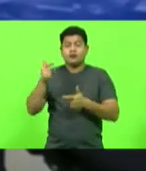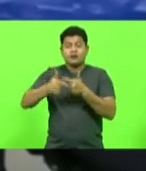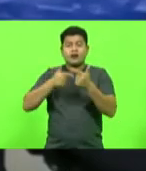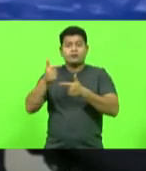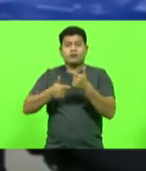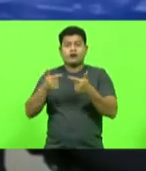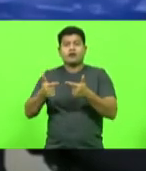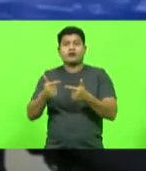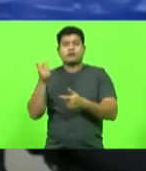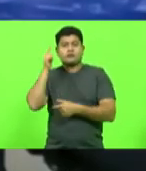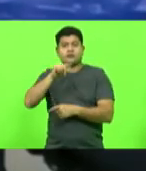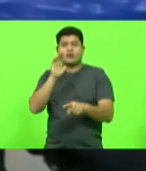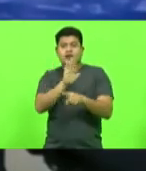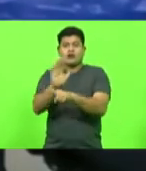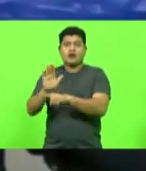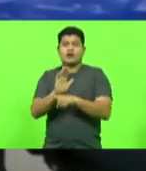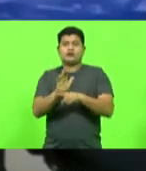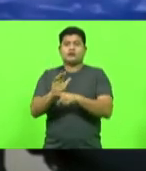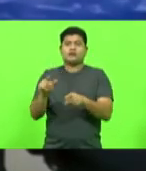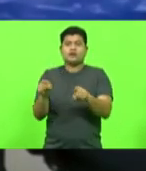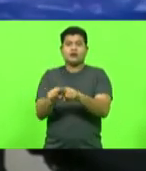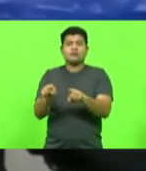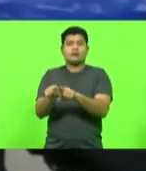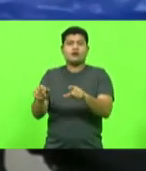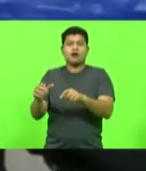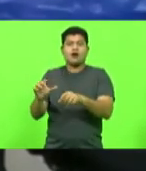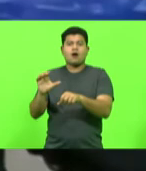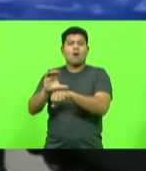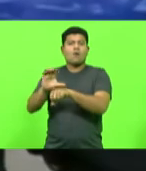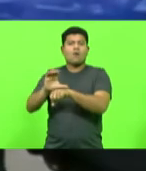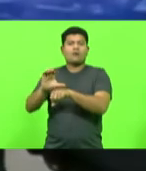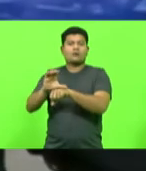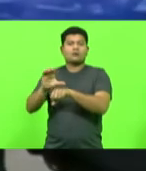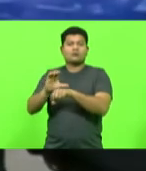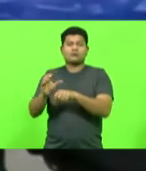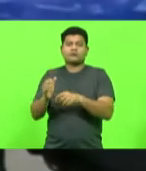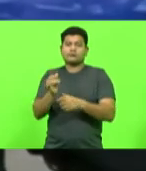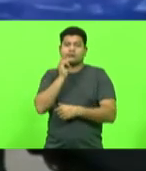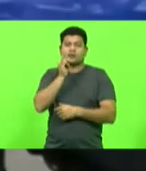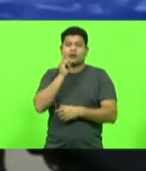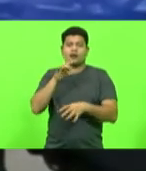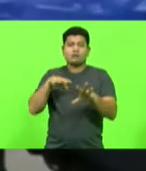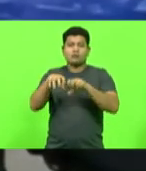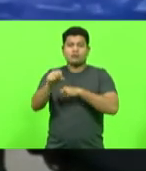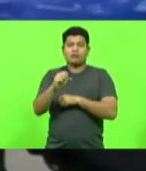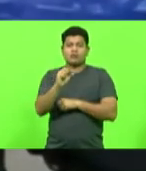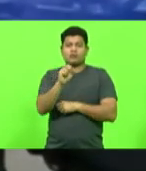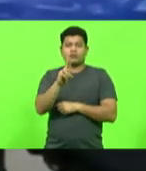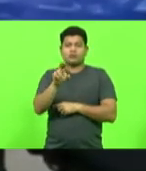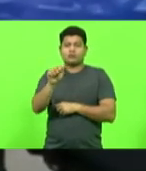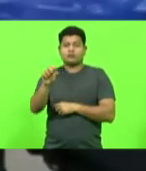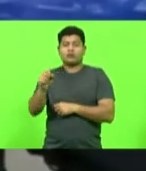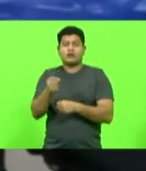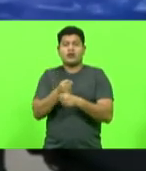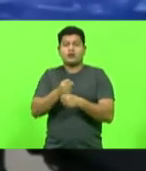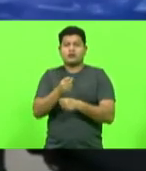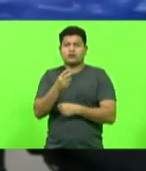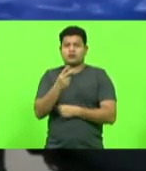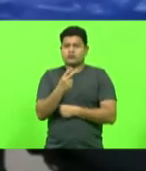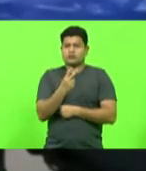qualidade. Capacitação, que já foi dito aqui, que o Capacita Suas, há 2, 3 anos, a gente aguarda